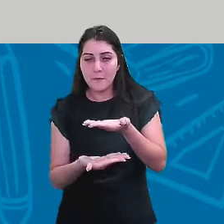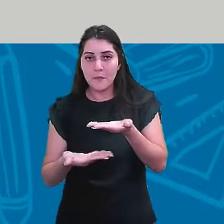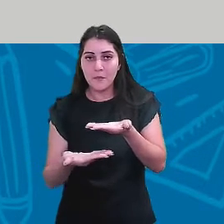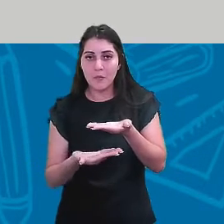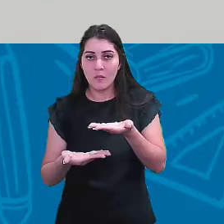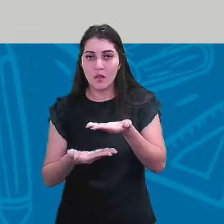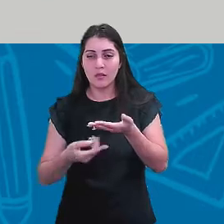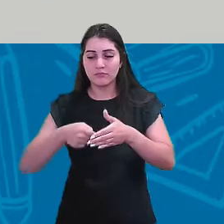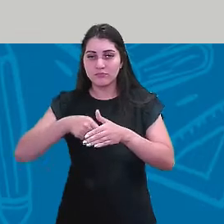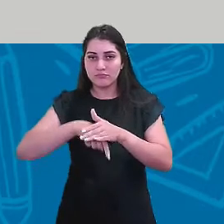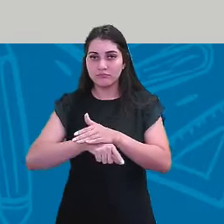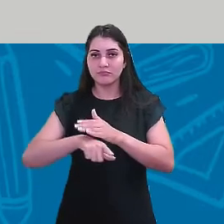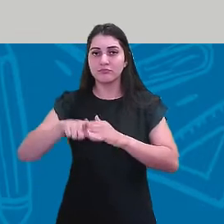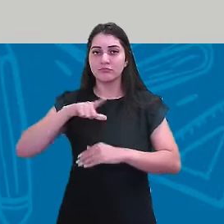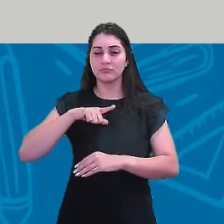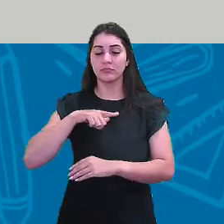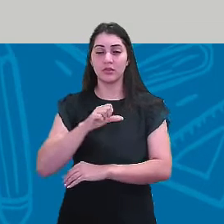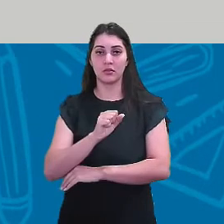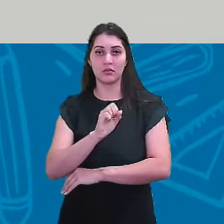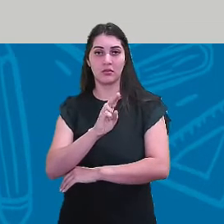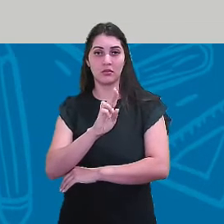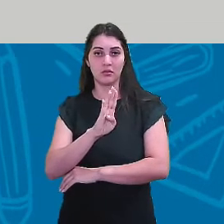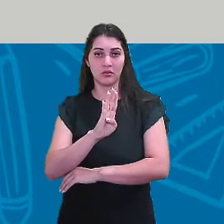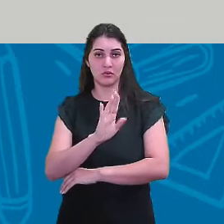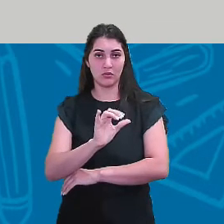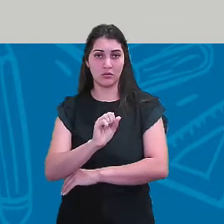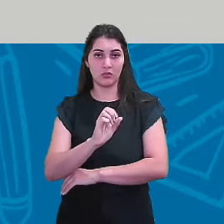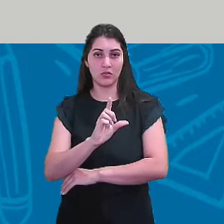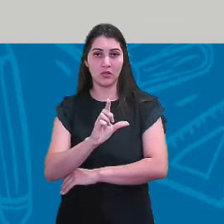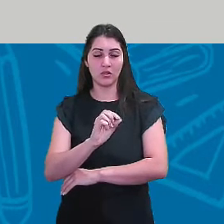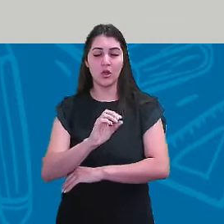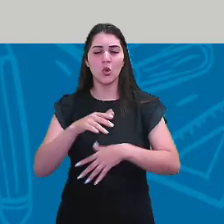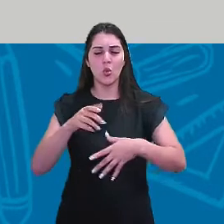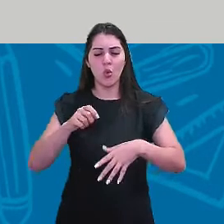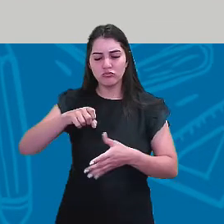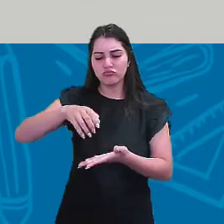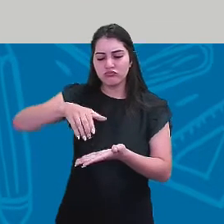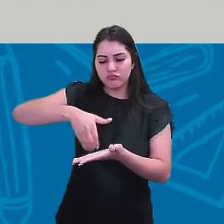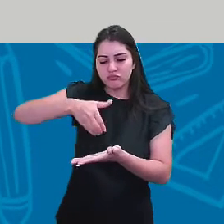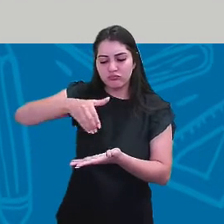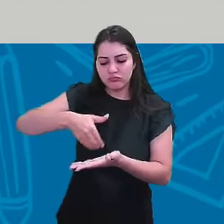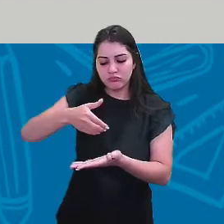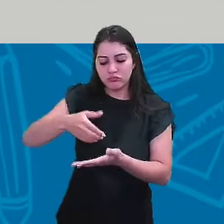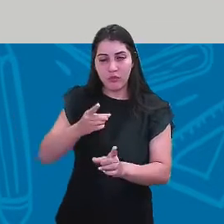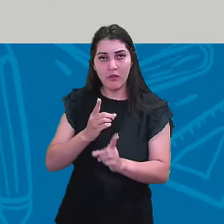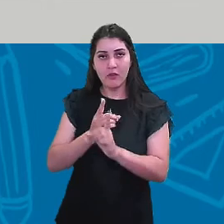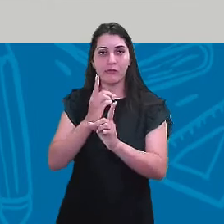subsolo. Se a gente cavar, a gente vai encontrando várias camadinhas. Isso a gente chama de subsolo.